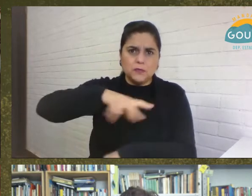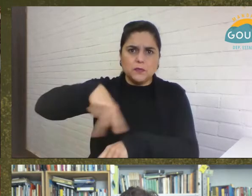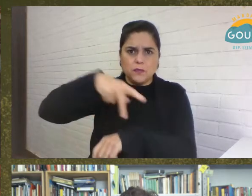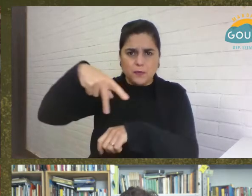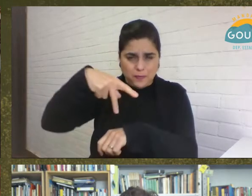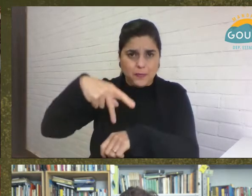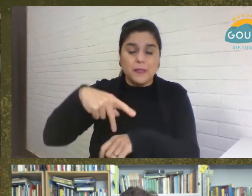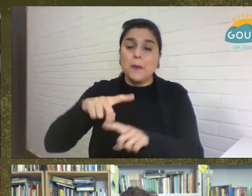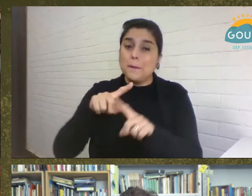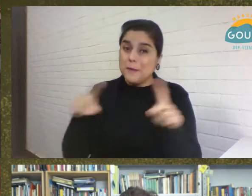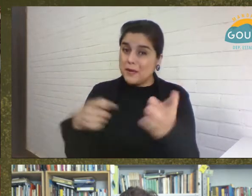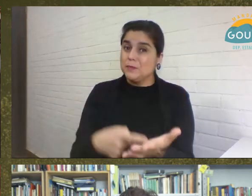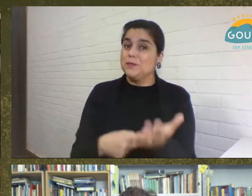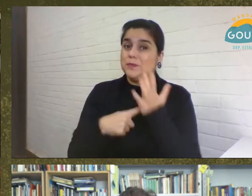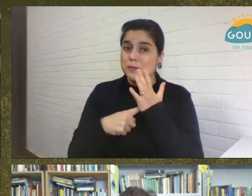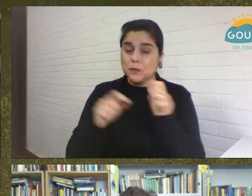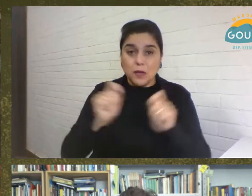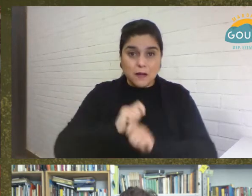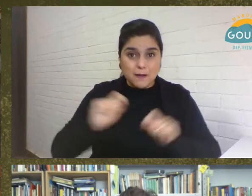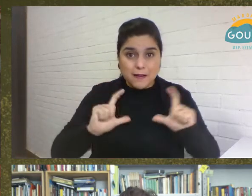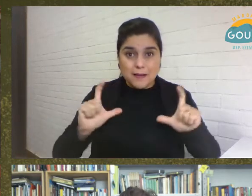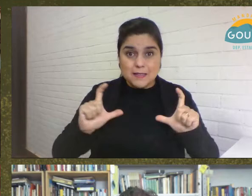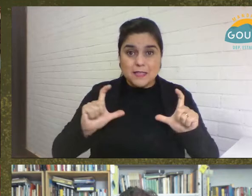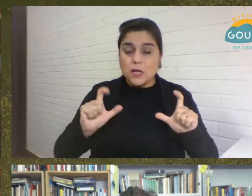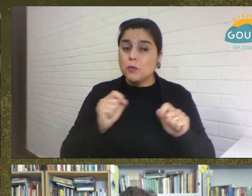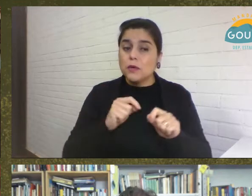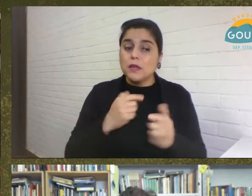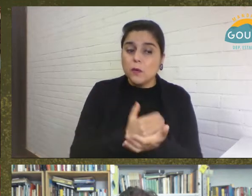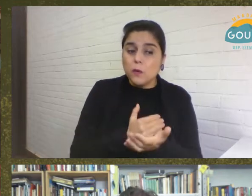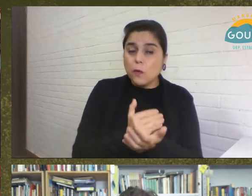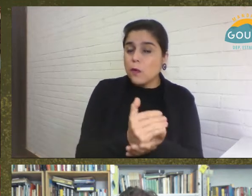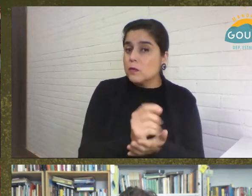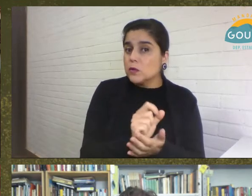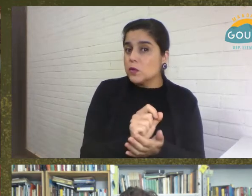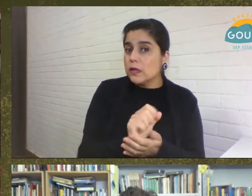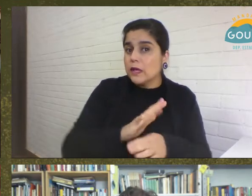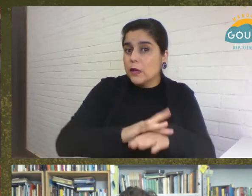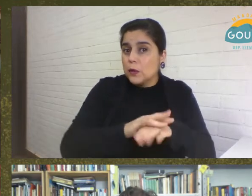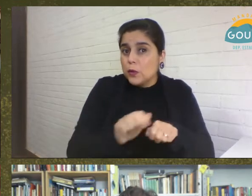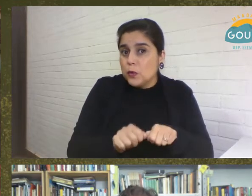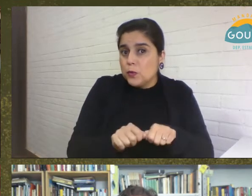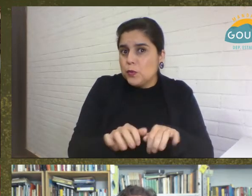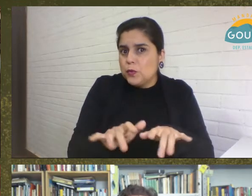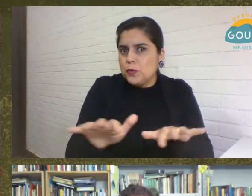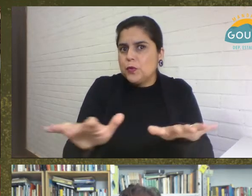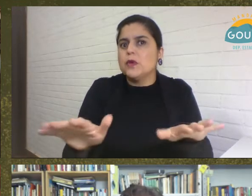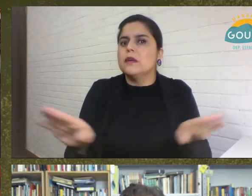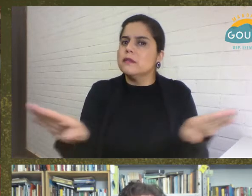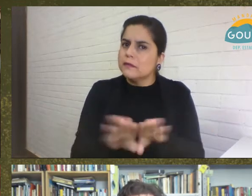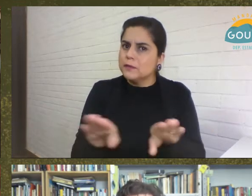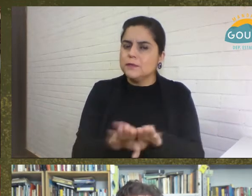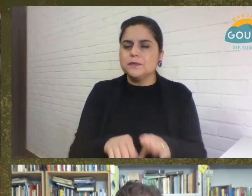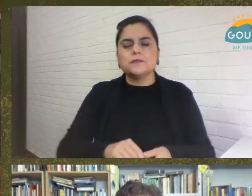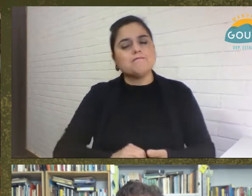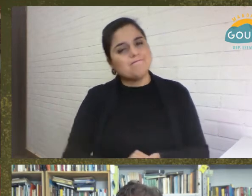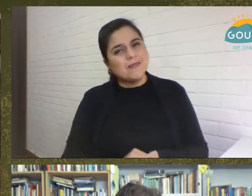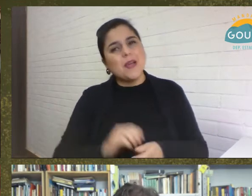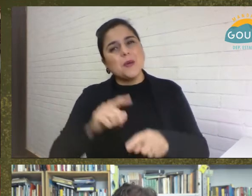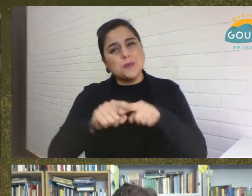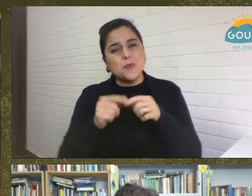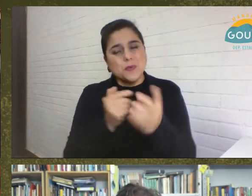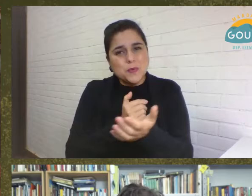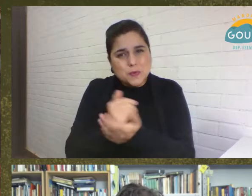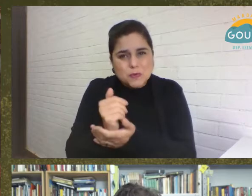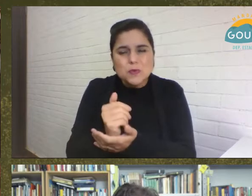de alerta que é dado pela difusão da SIDA. E começa a haver as primeiras abordagens,